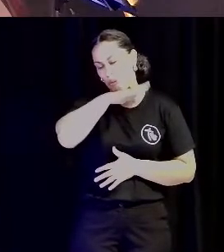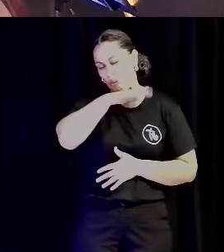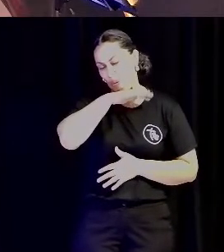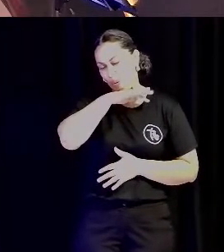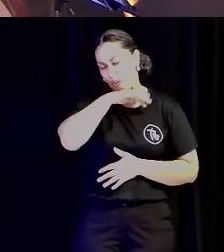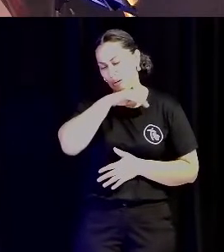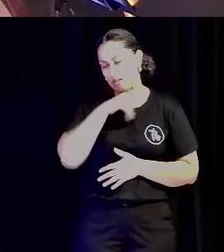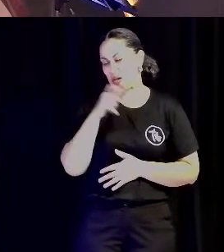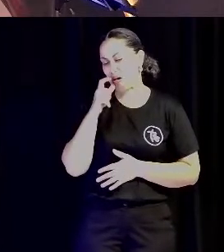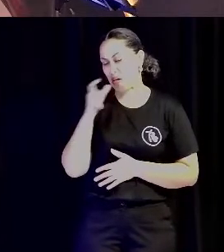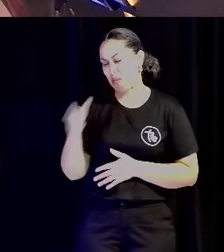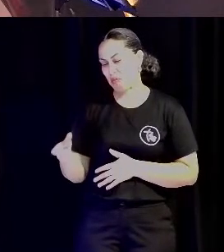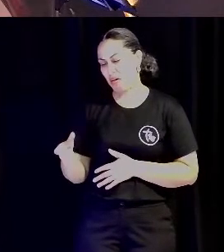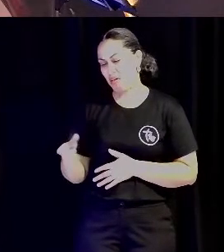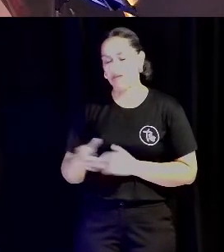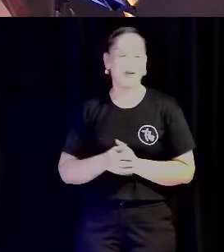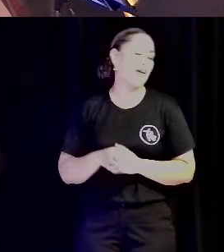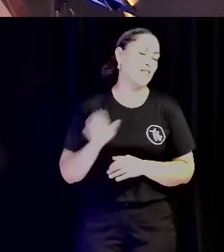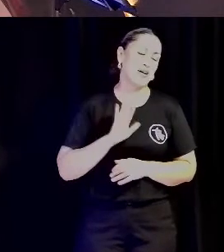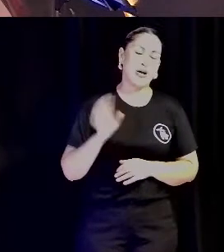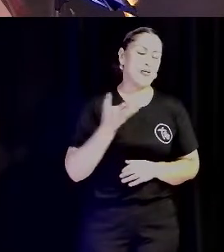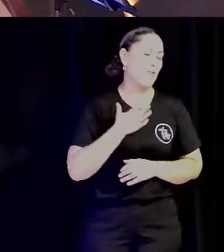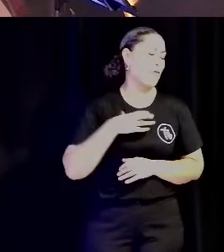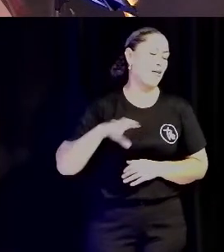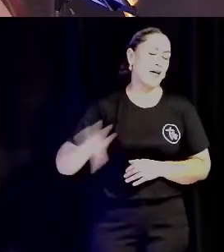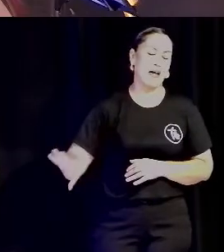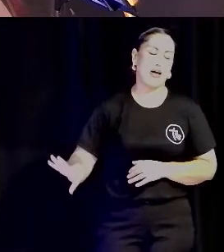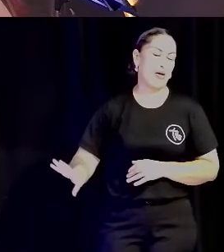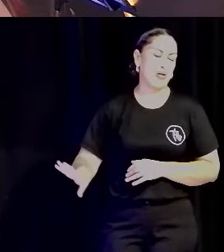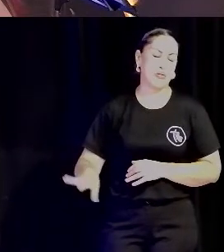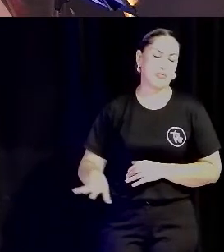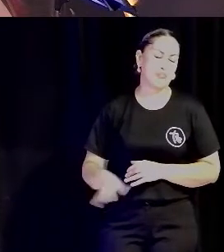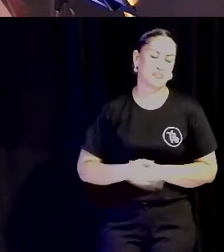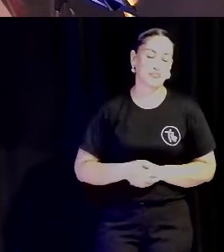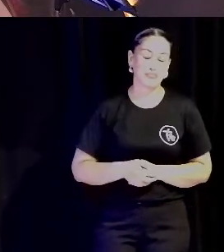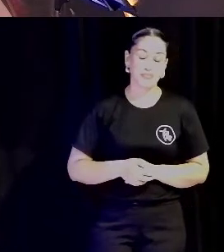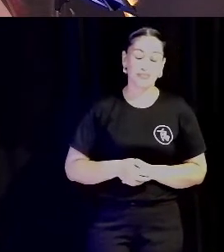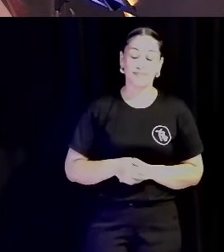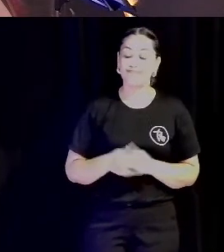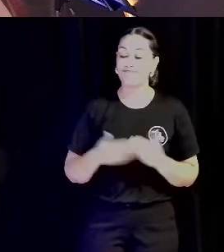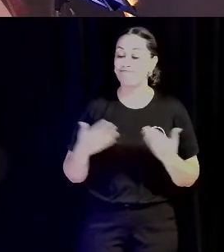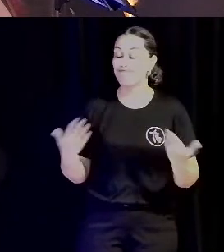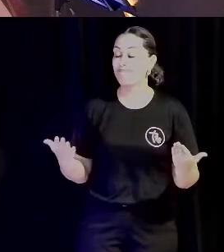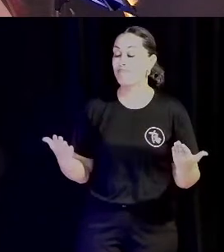Reclamando com a minha mãe, o bife não está bem passado. Pois é, agora não tem bife.